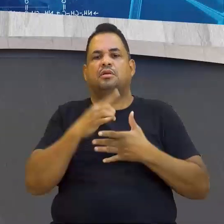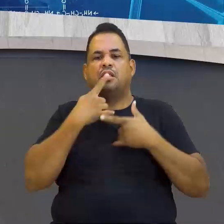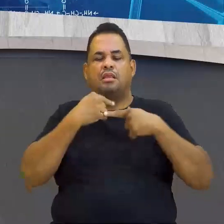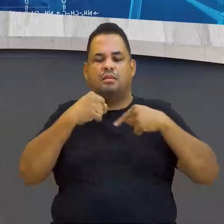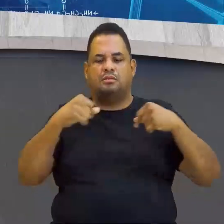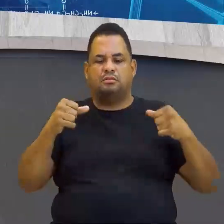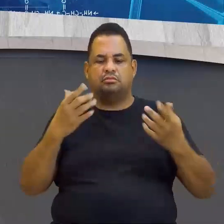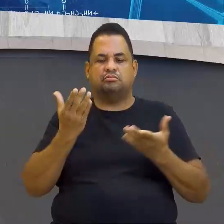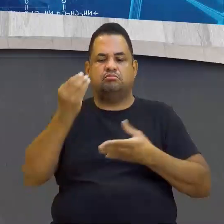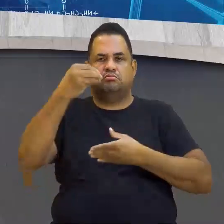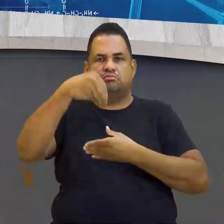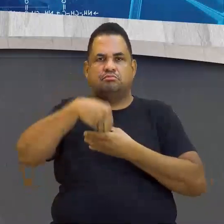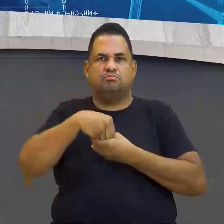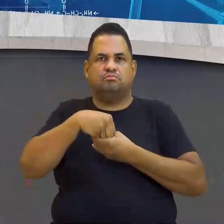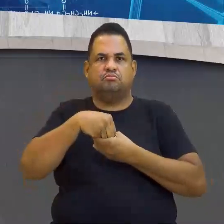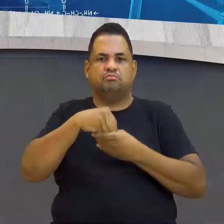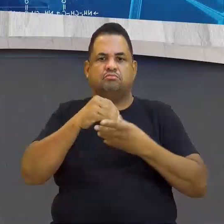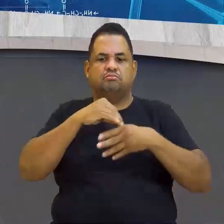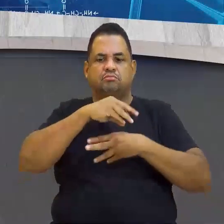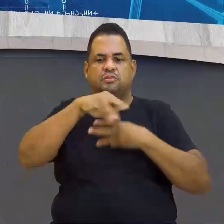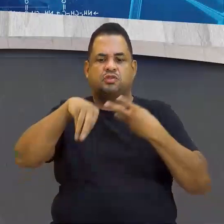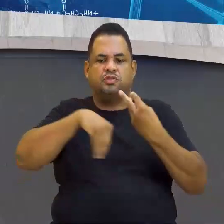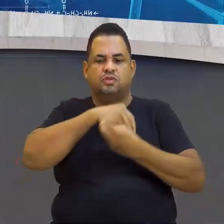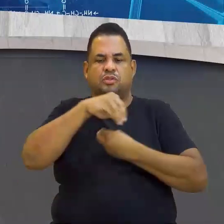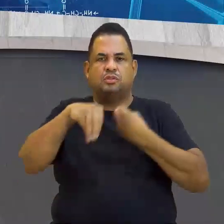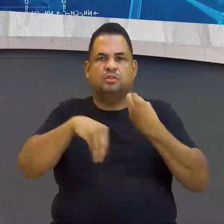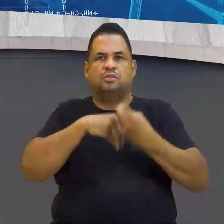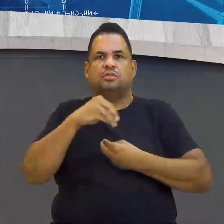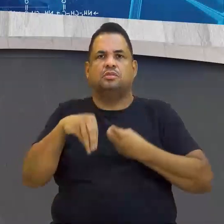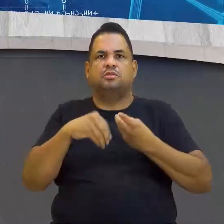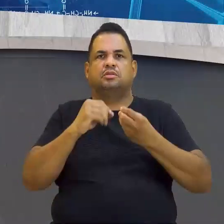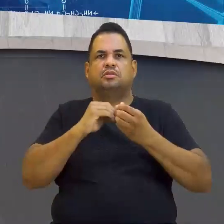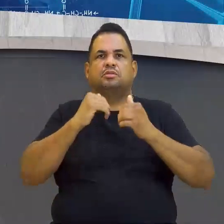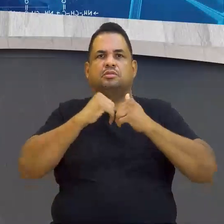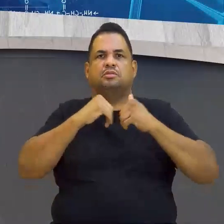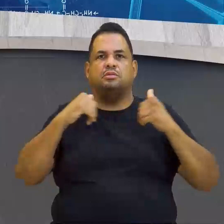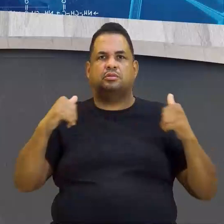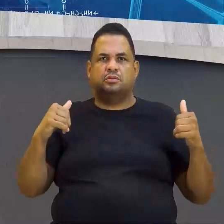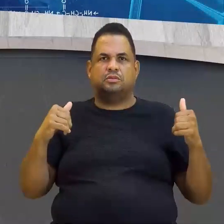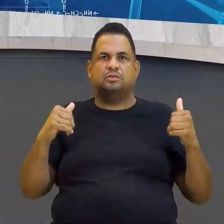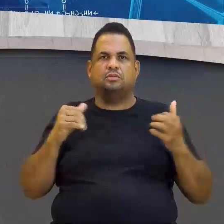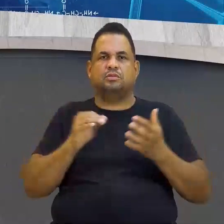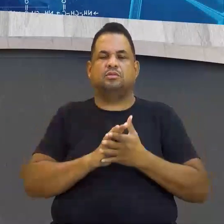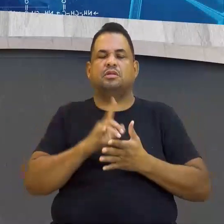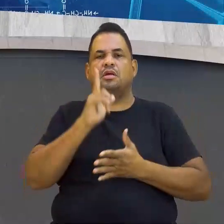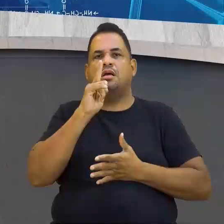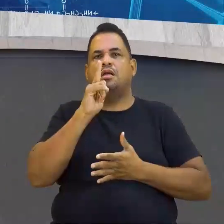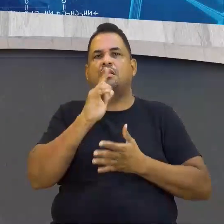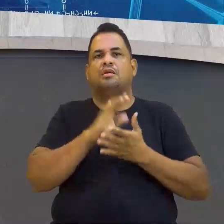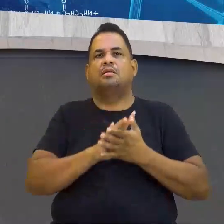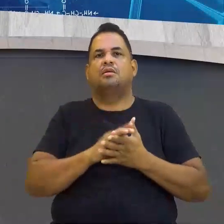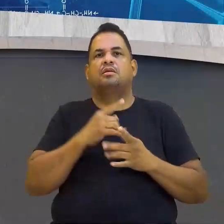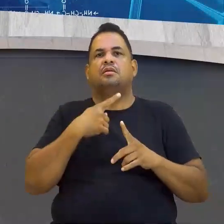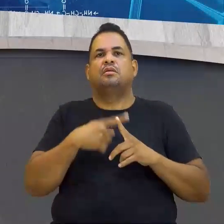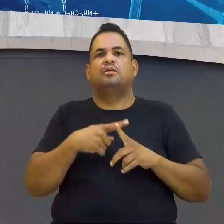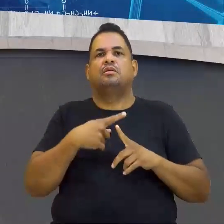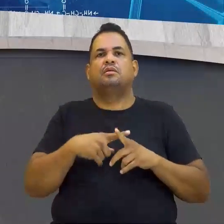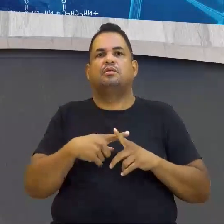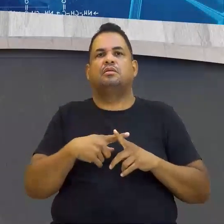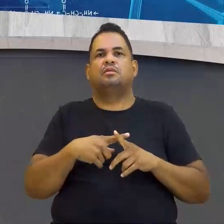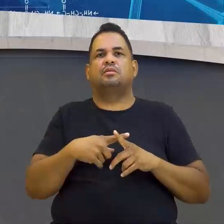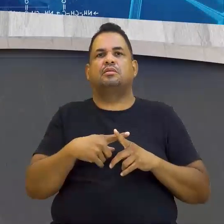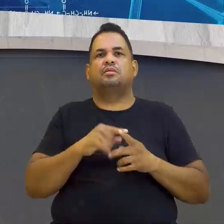se encontram dissolvidos, dissociados na água. Por quê? Porque eles